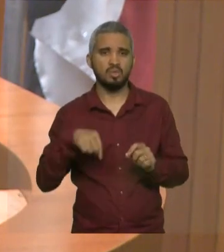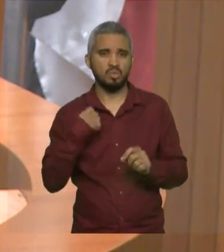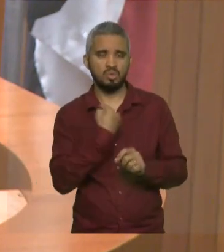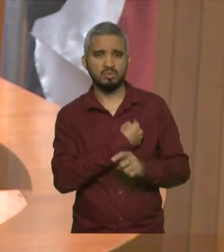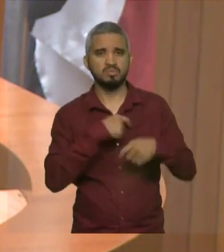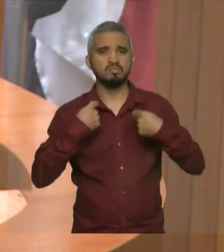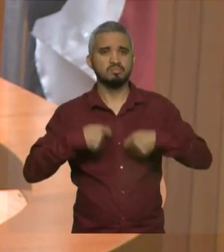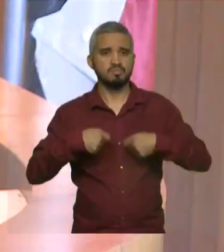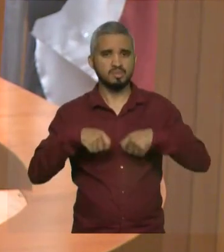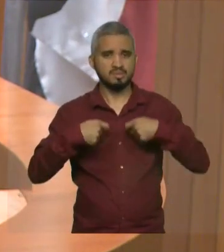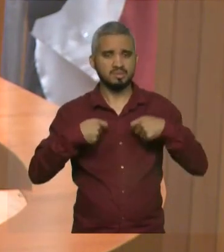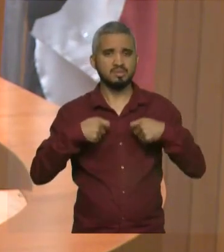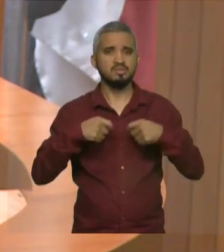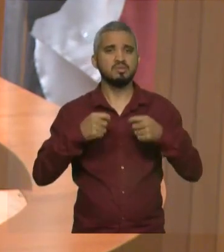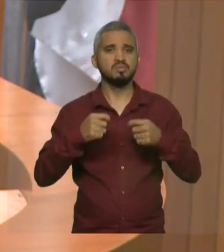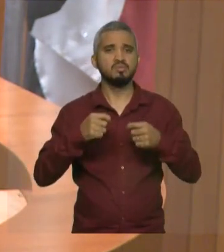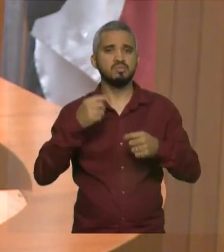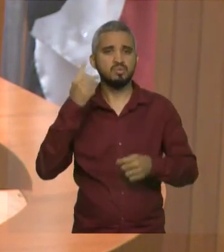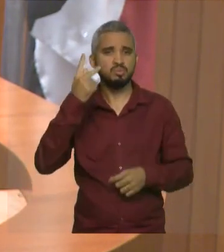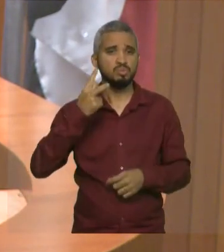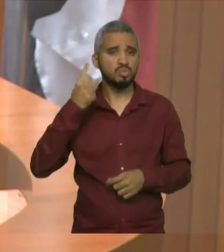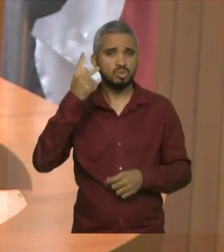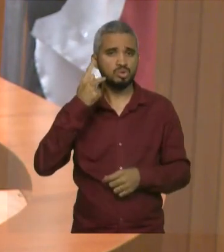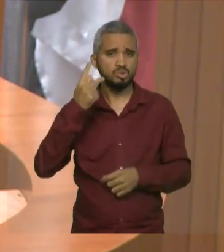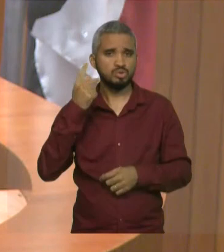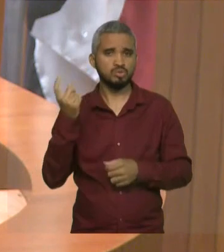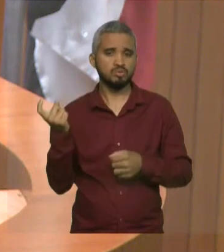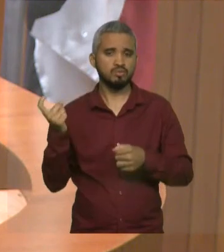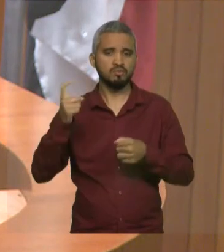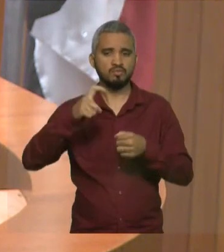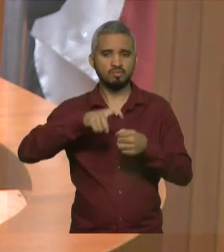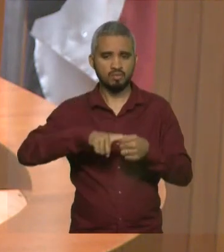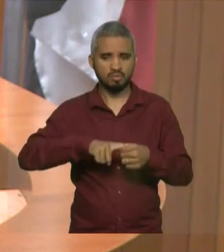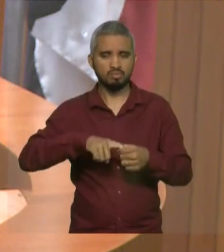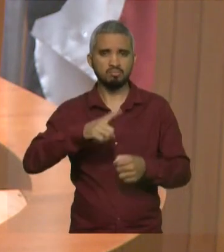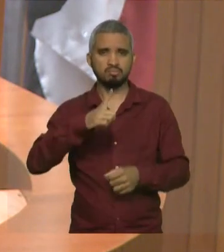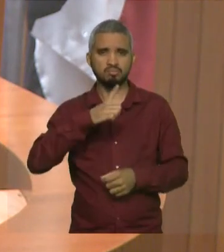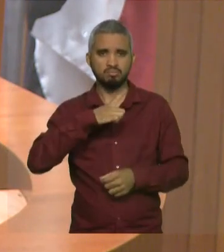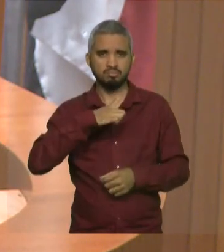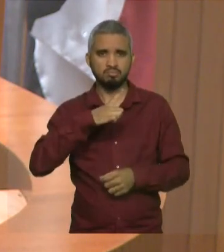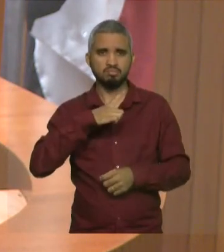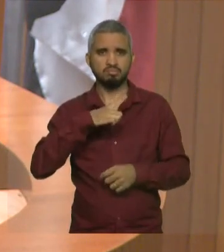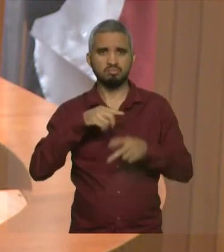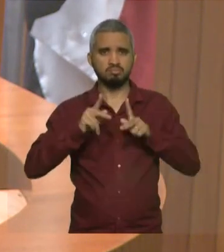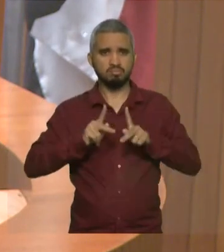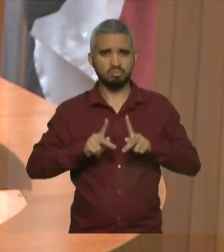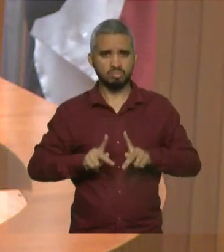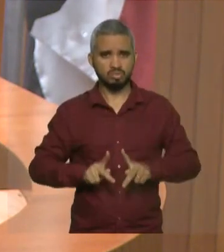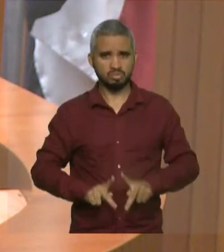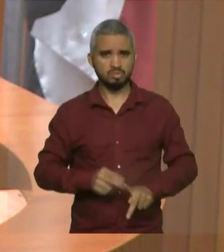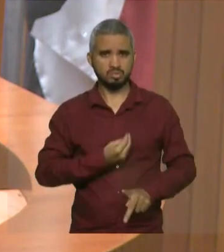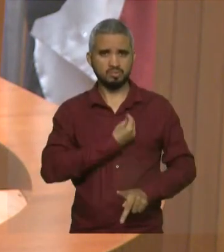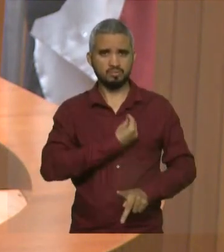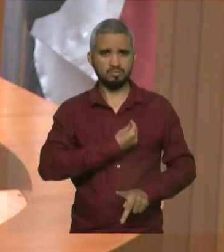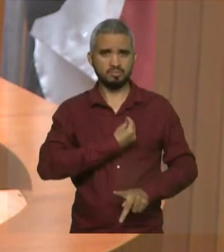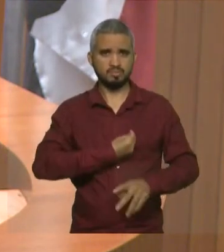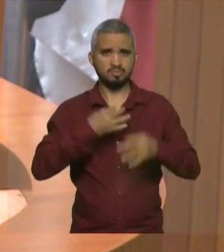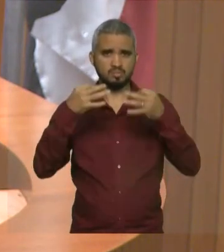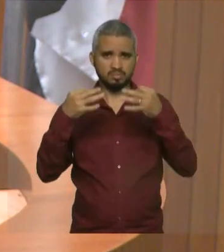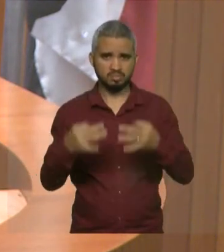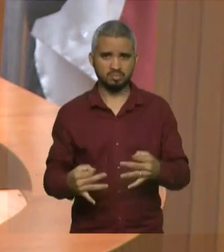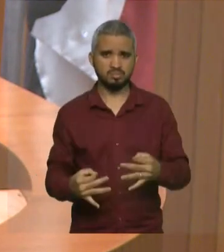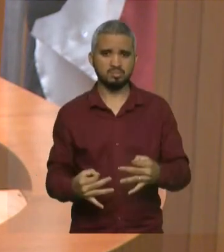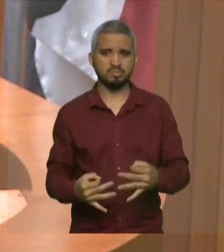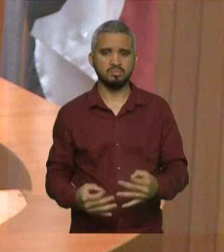hoje arranhada em quase todos os níveis. É bem verdade que não podemos generalizar, porque